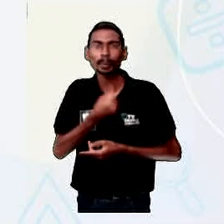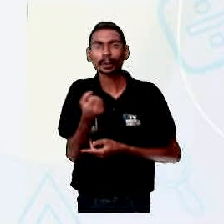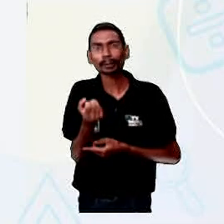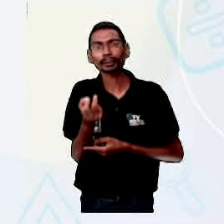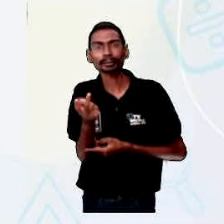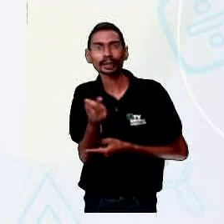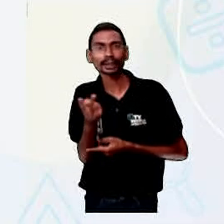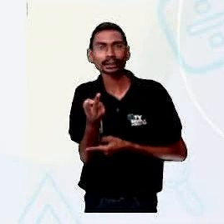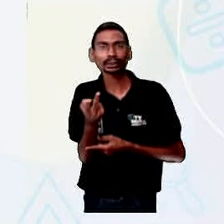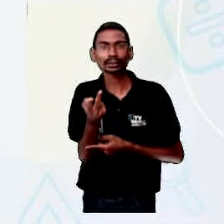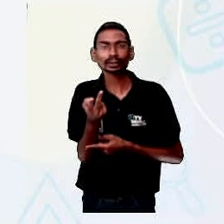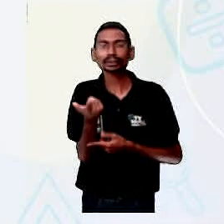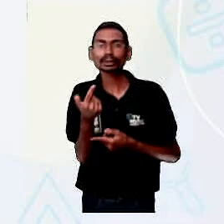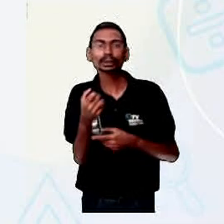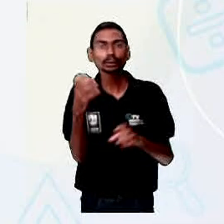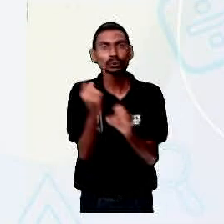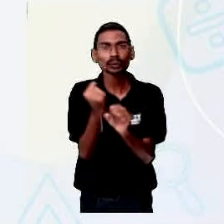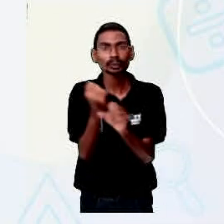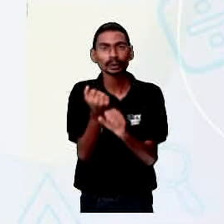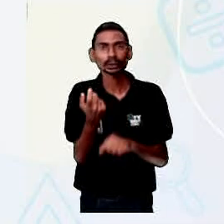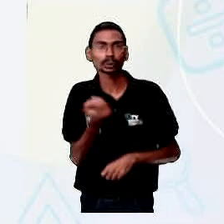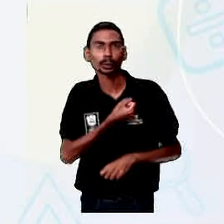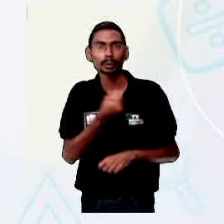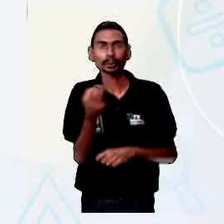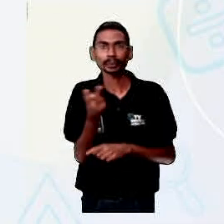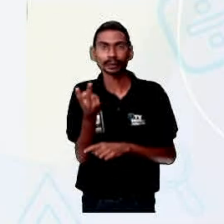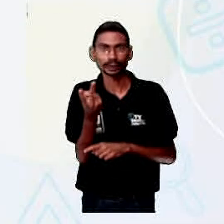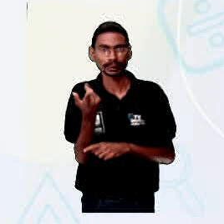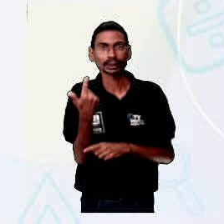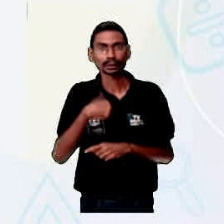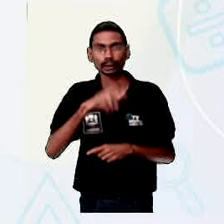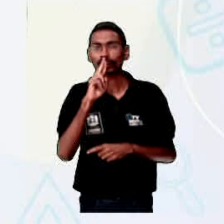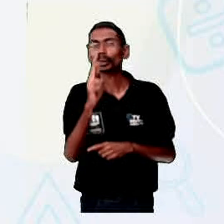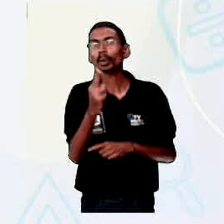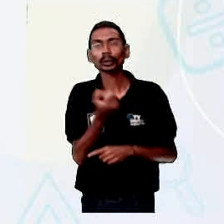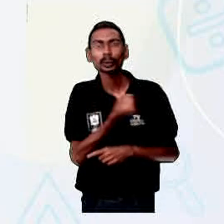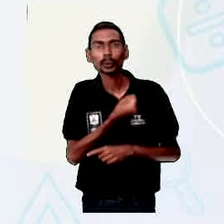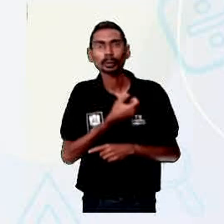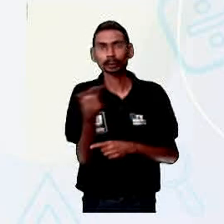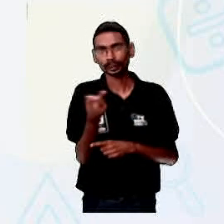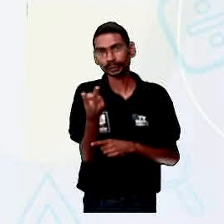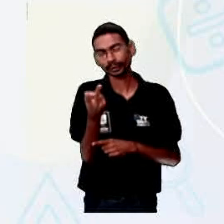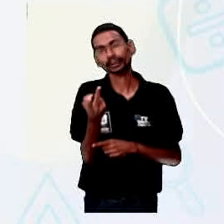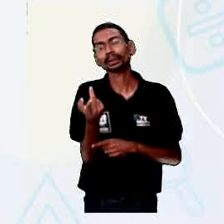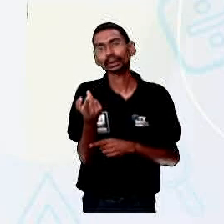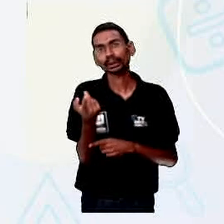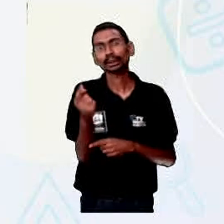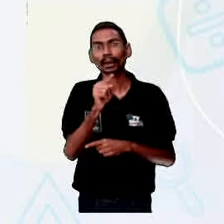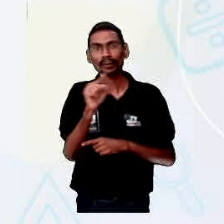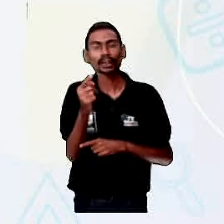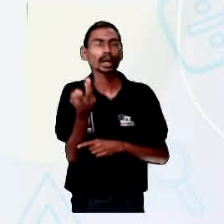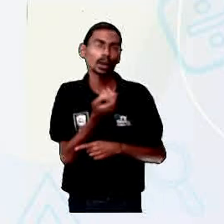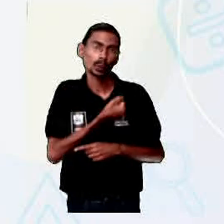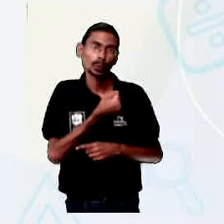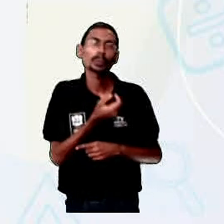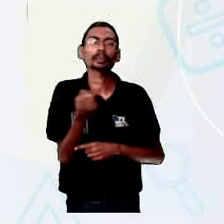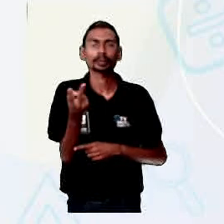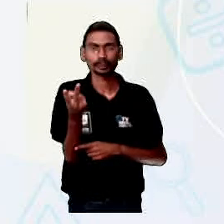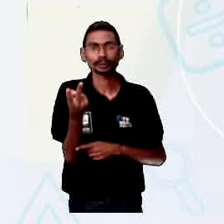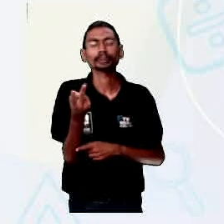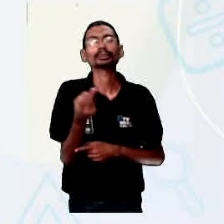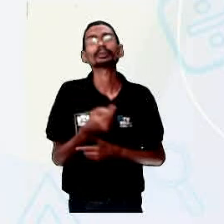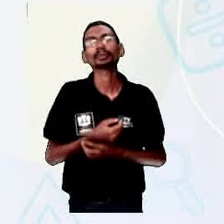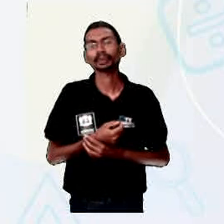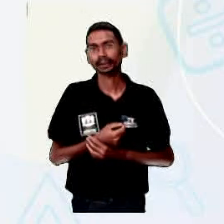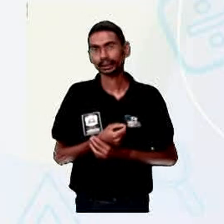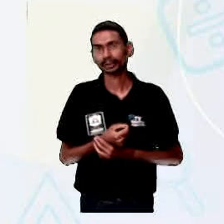dois números pares, eu obtenho a resposta como número par também, ó. Eu tenho 2, que é par, mais 8, que também é par,